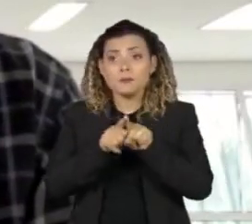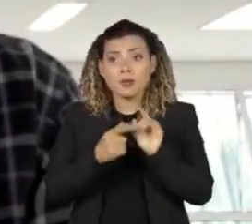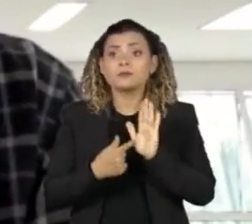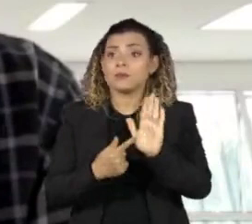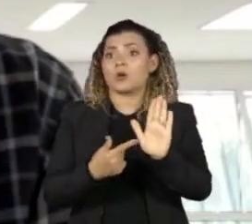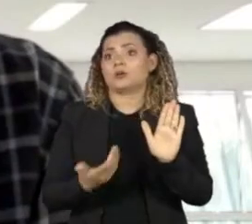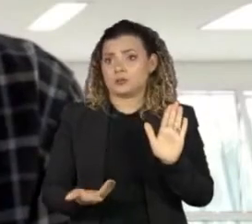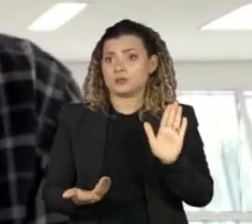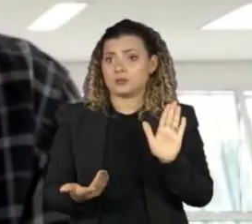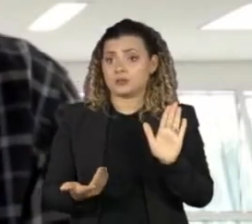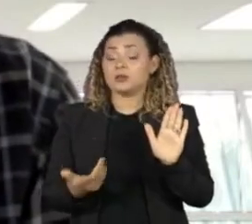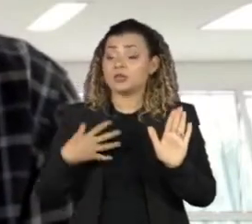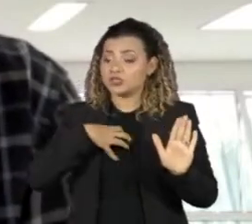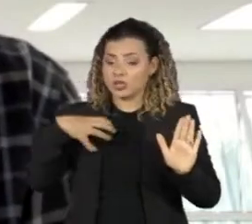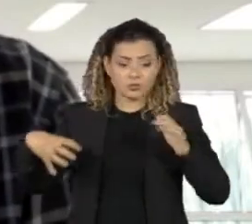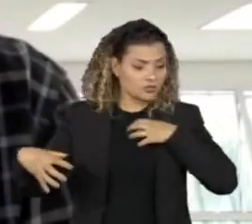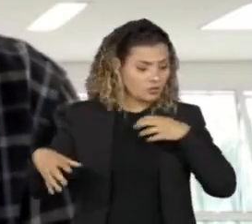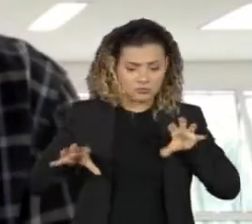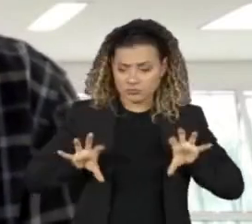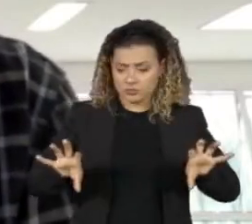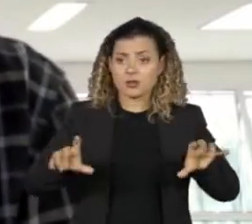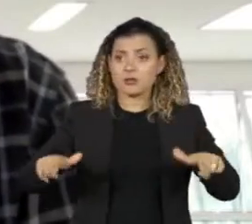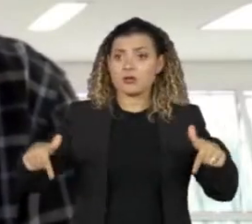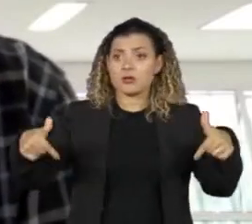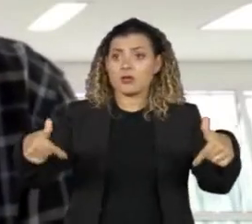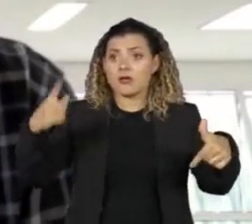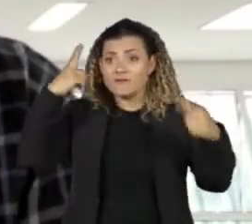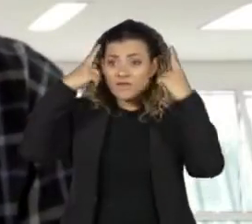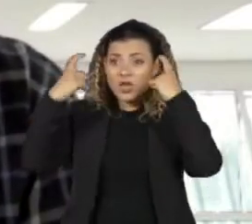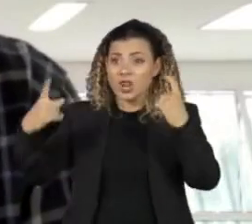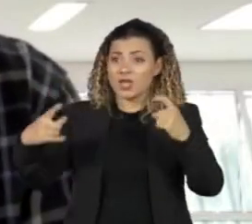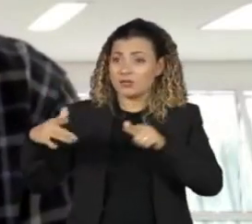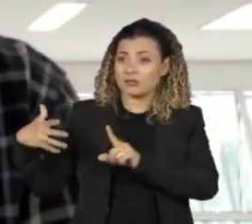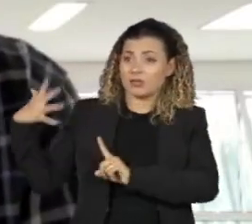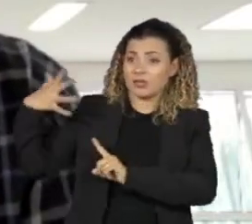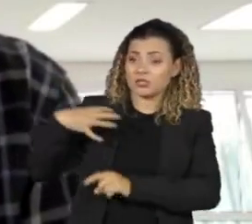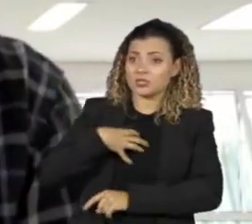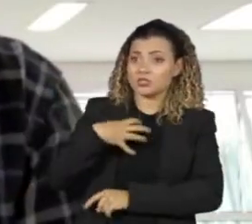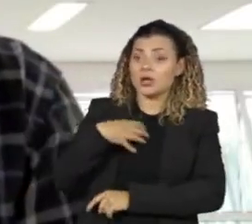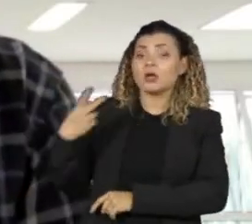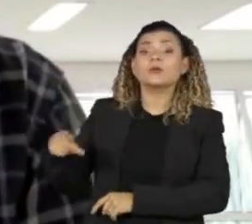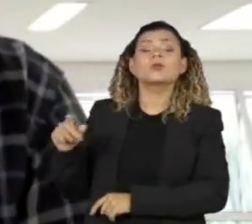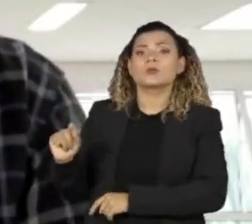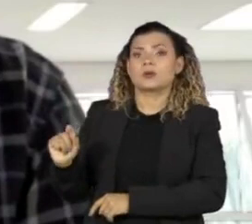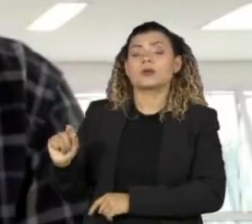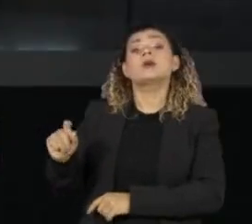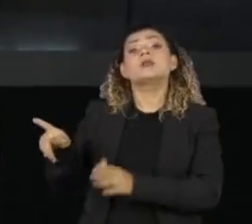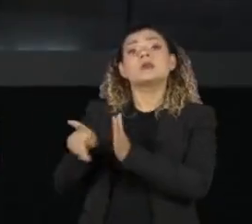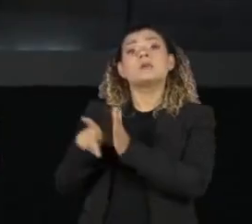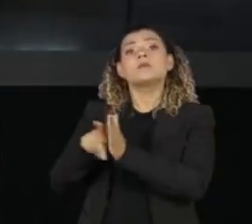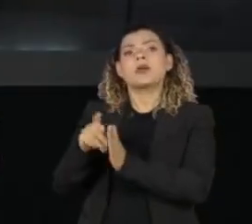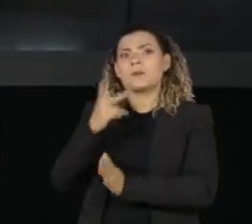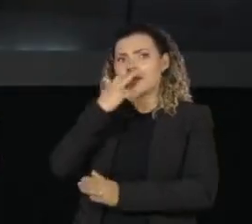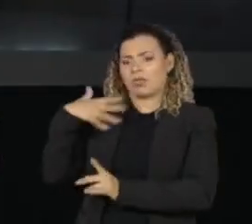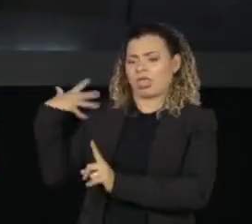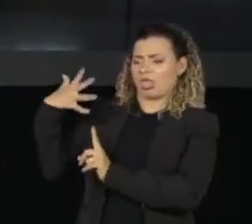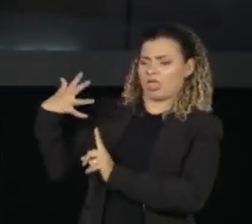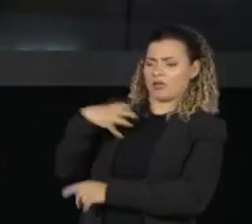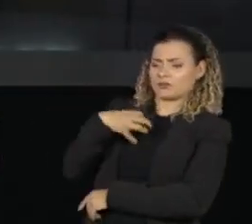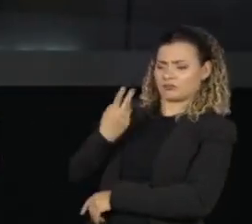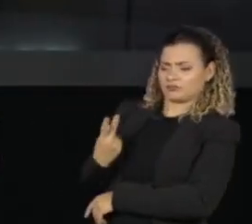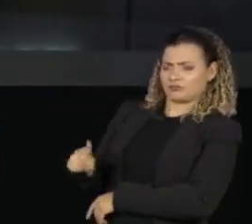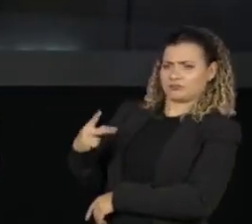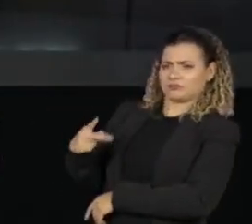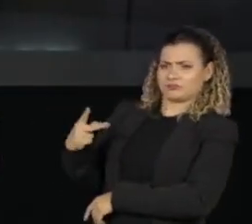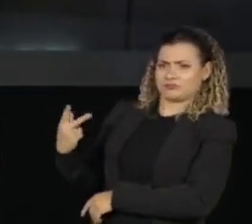me parece que uma das formas, claro, de combater esse discurso de violência são gestos, primeiro, de chefes de Estado, demonstrando